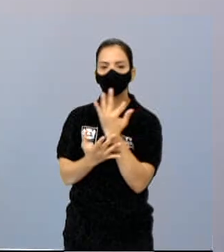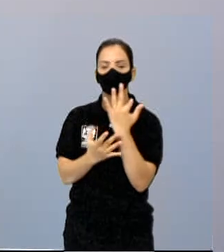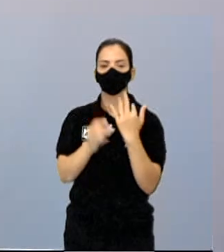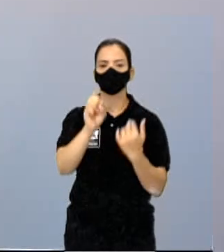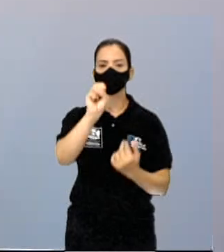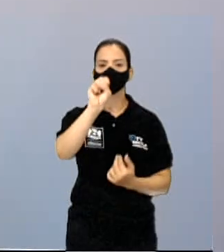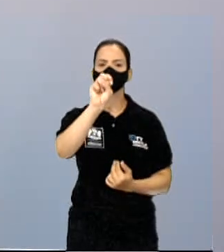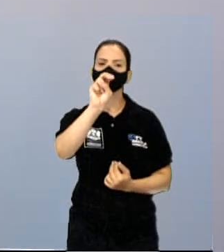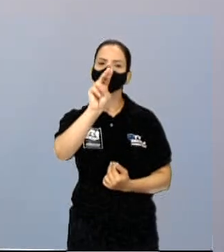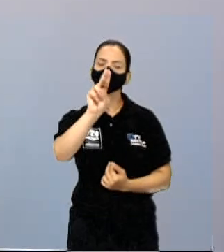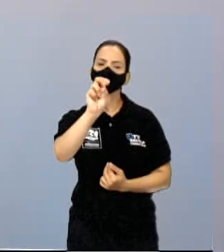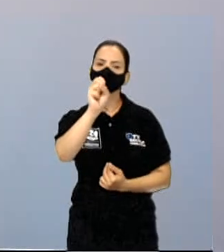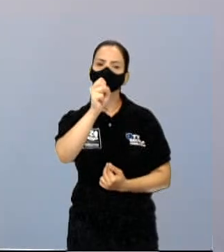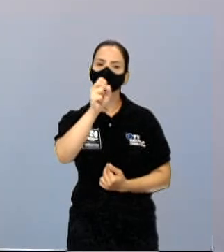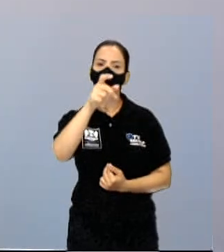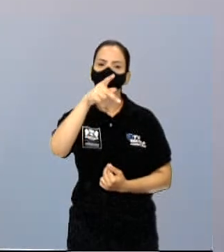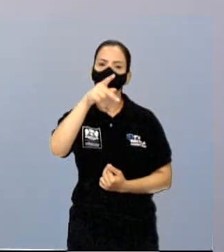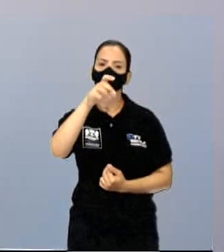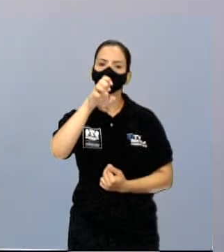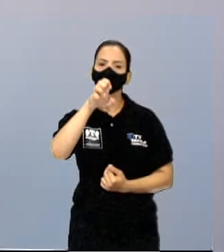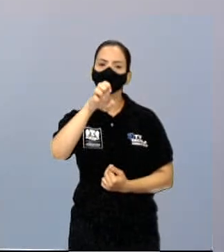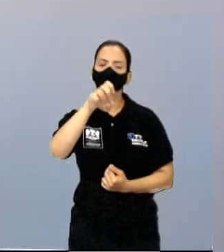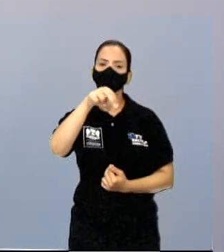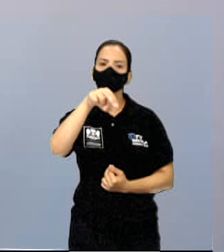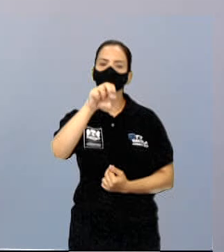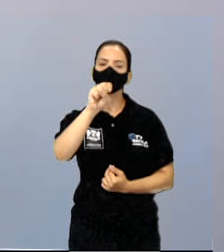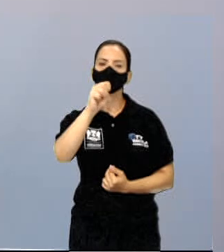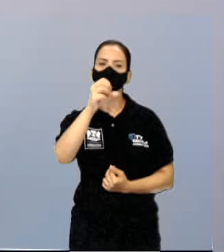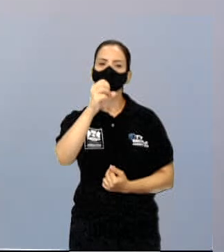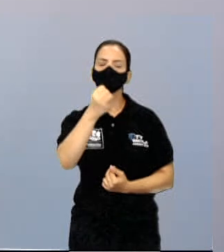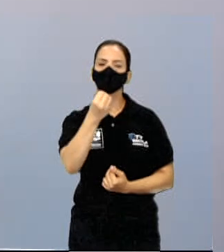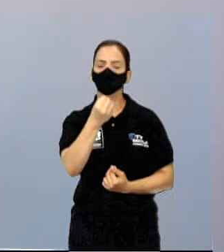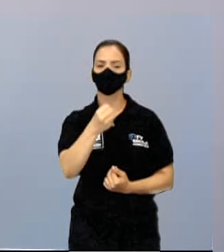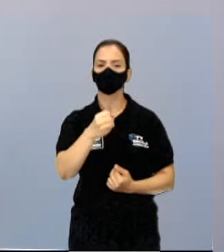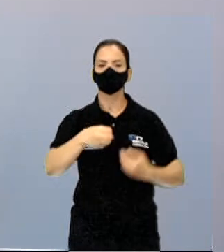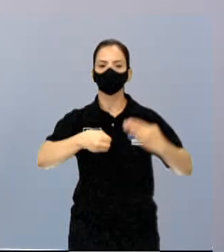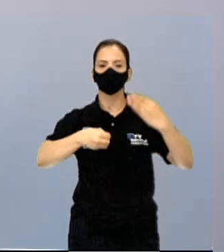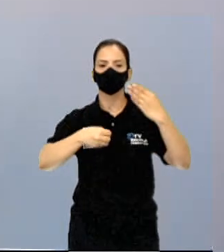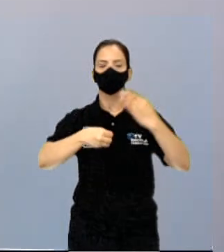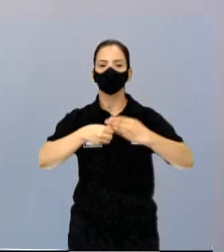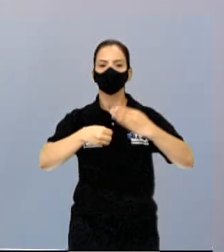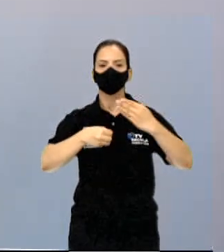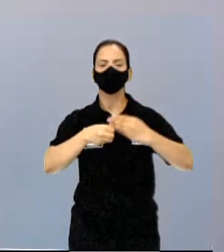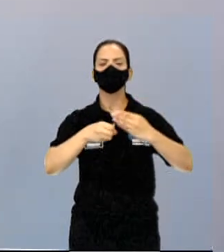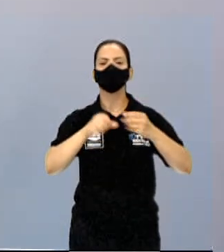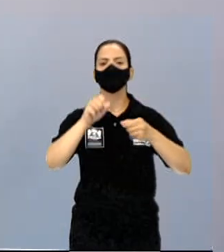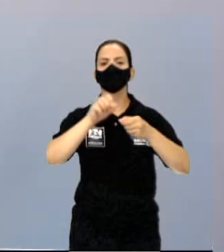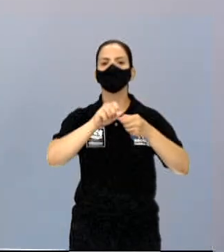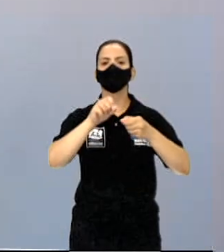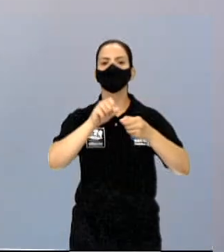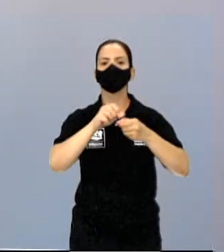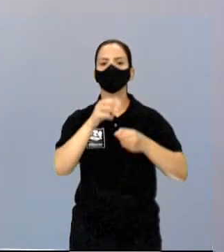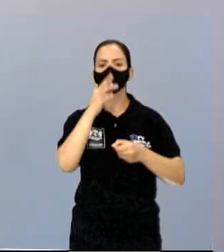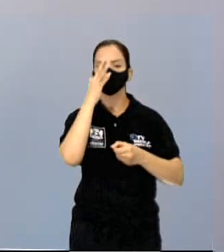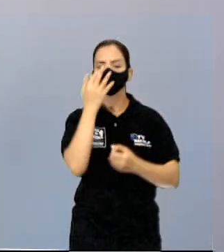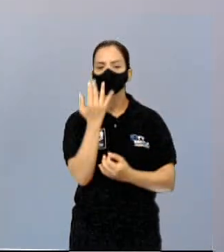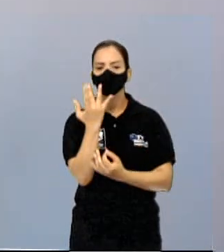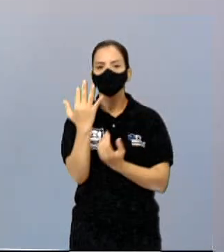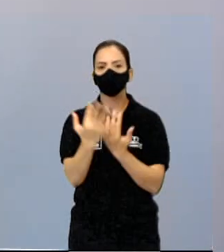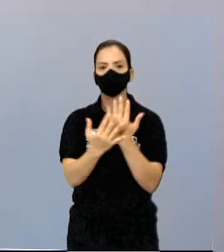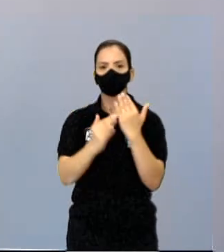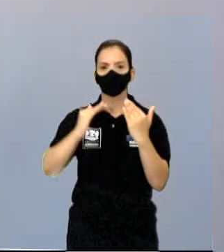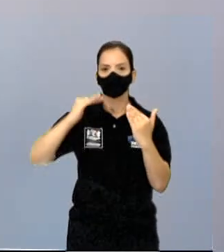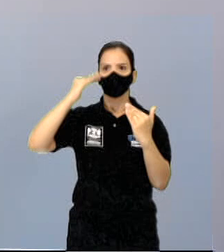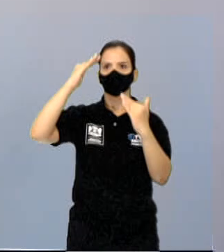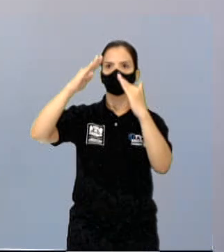tá? Como seriam esses jardins? Lá na Babilônia, eles construíam jardins em cima das casas, sabe? Em cima dos prédios, em